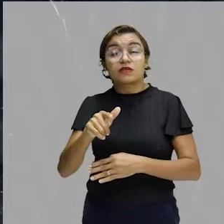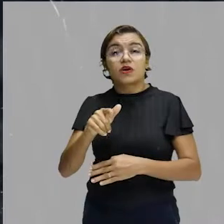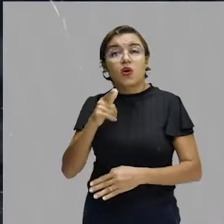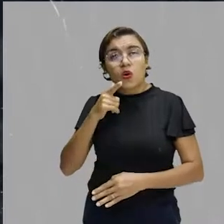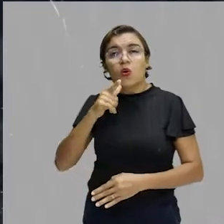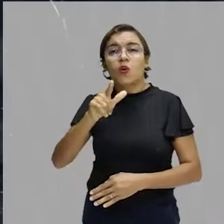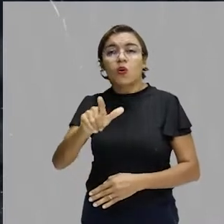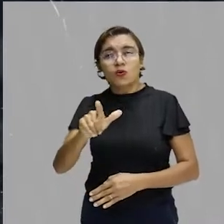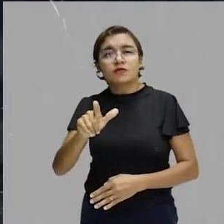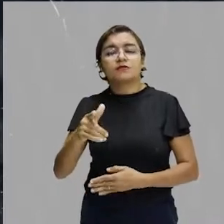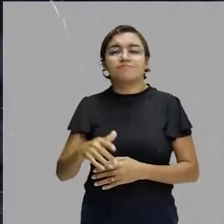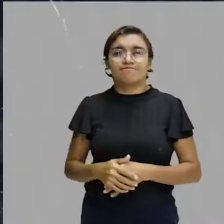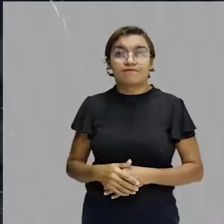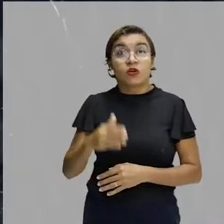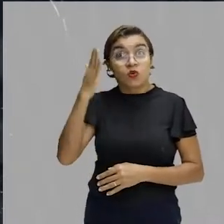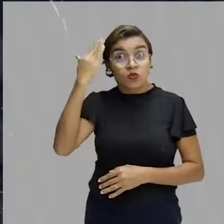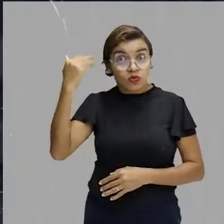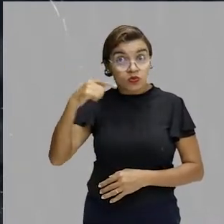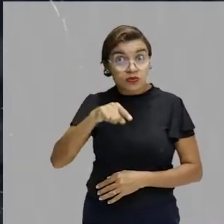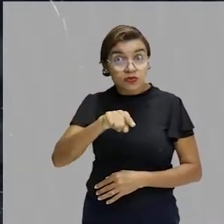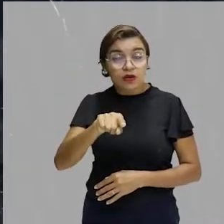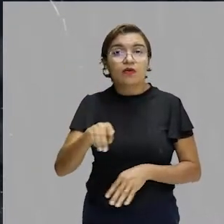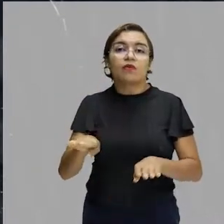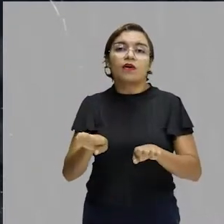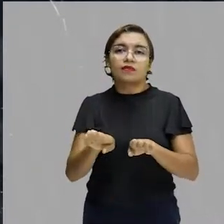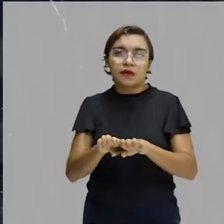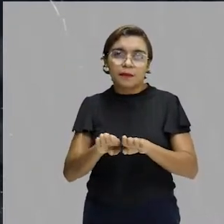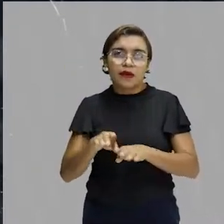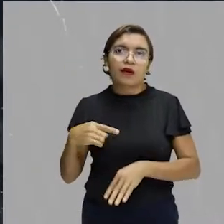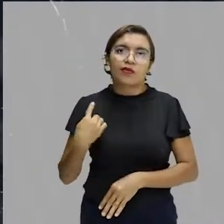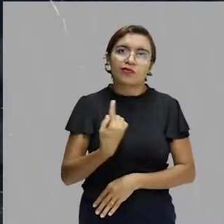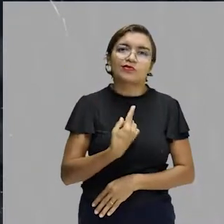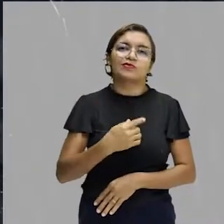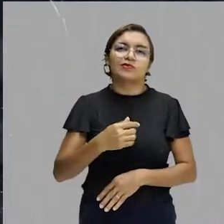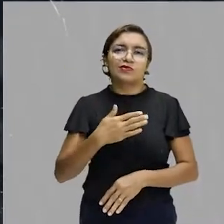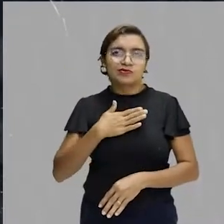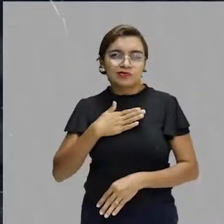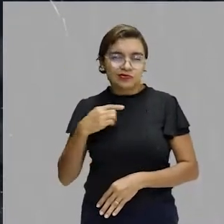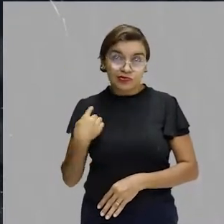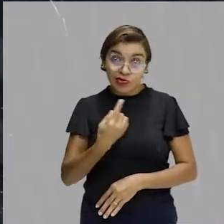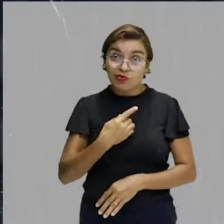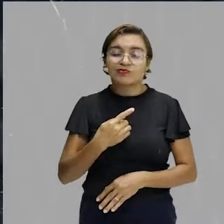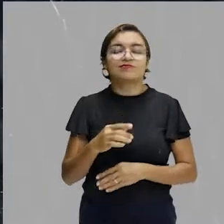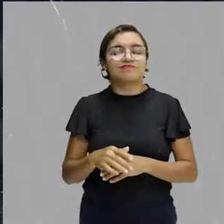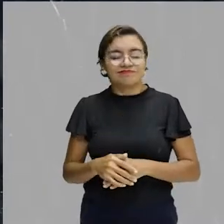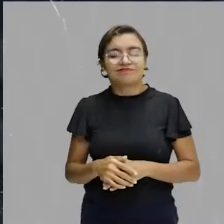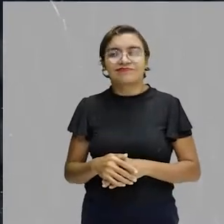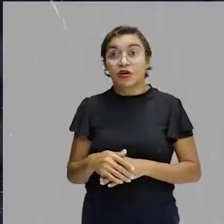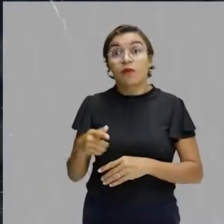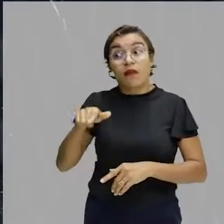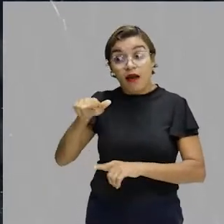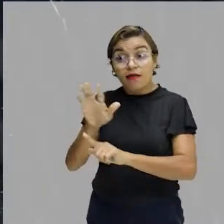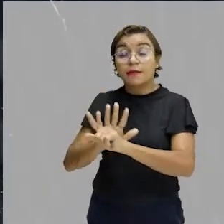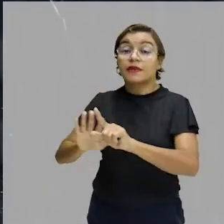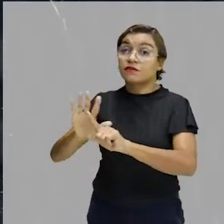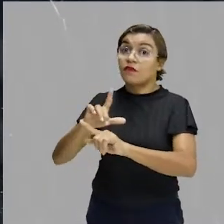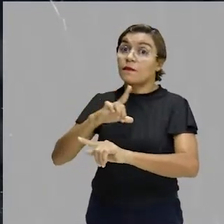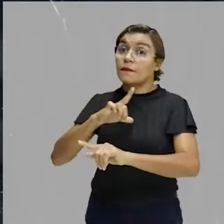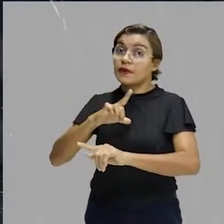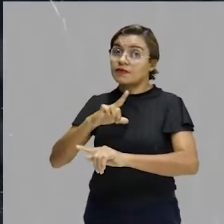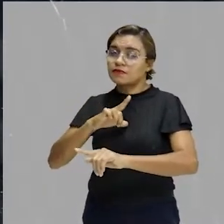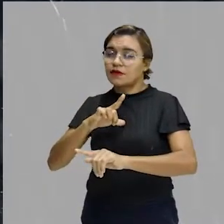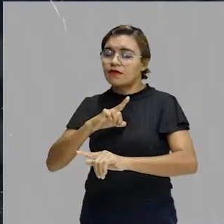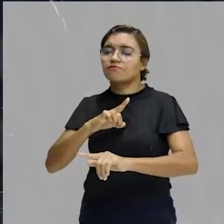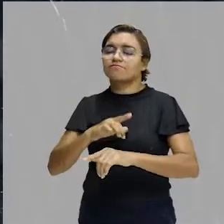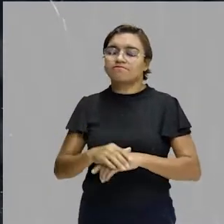o nosso sucesso. Nós estamos aqui por vocês. Então nos procure lá na plataforma Gonçalves Dias no